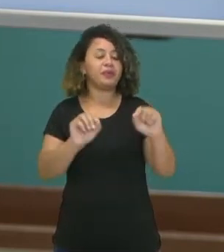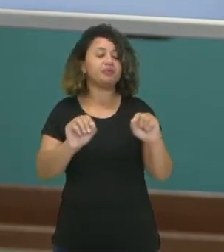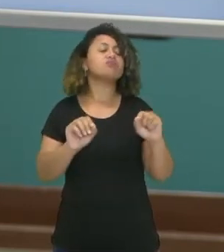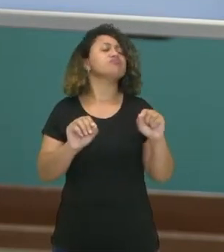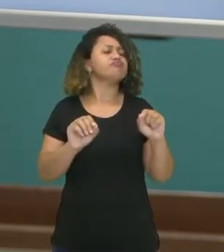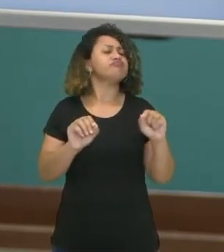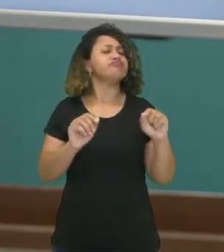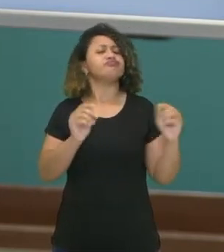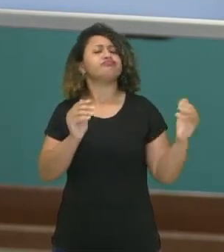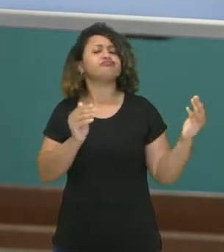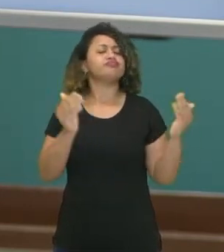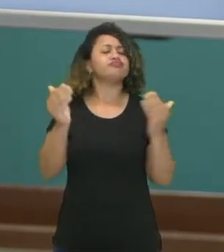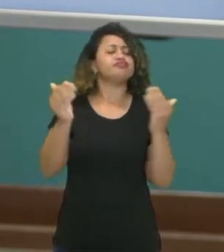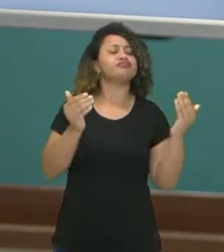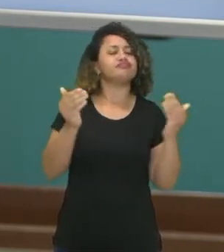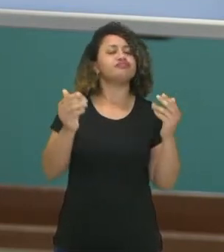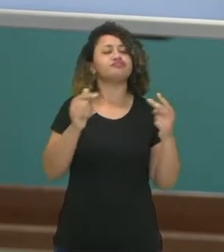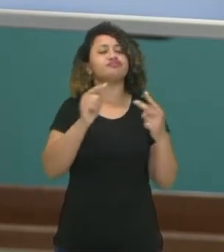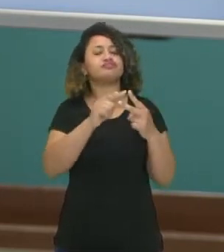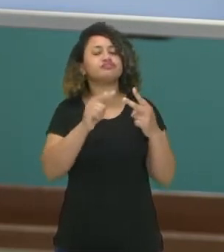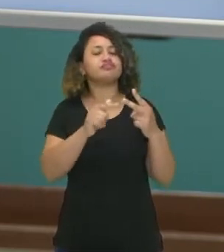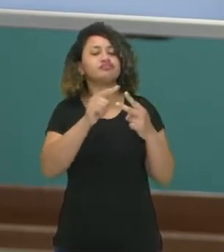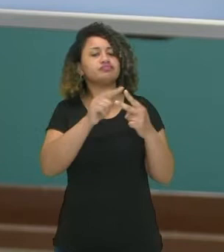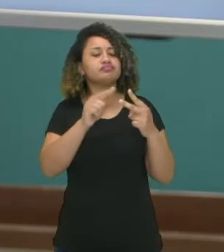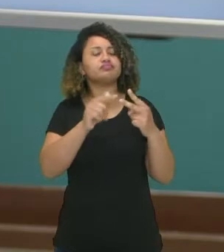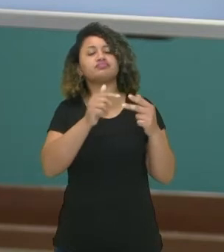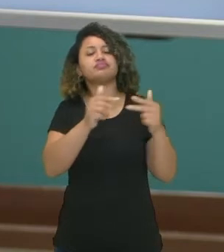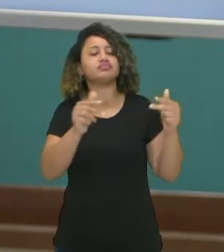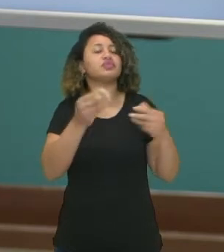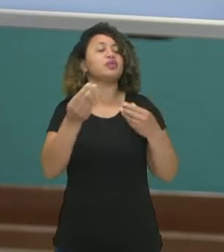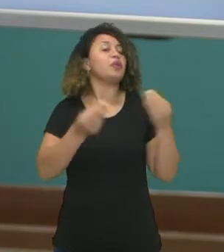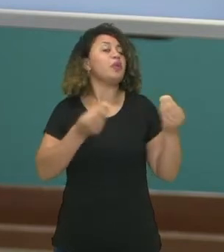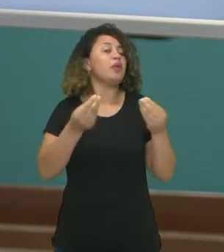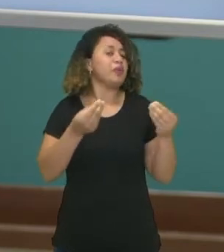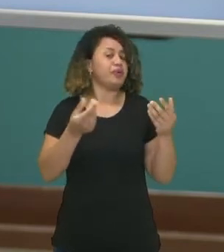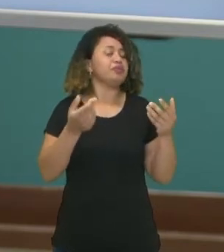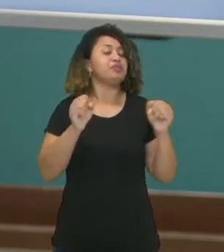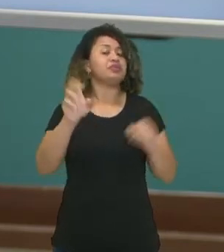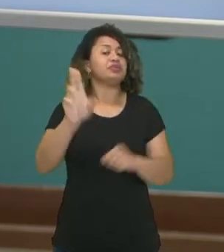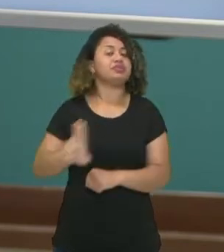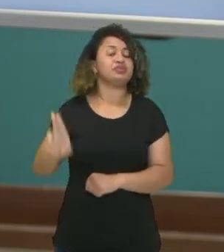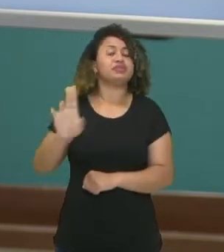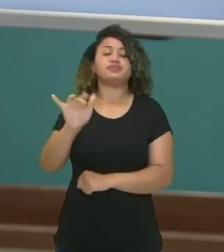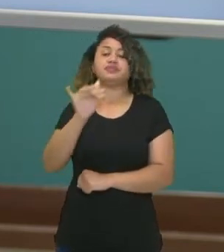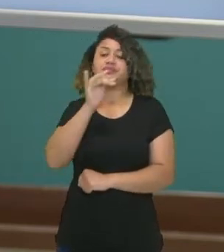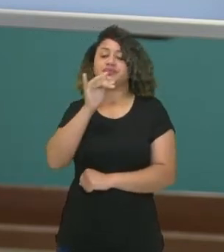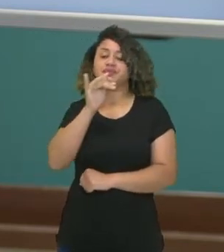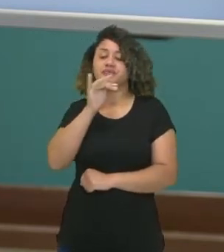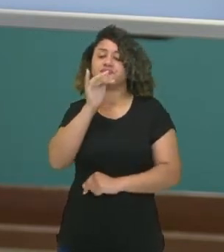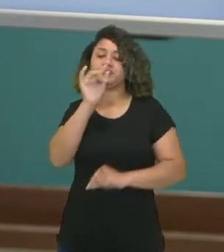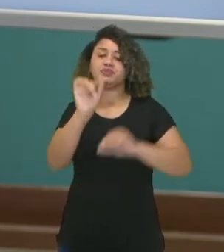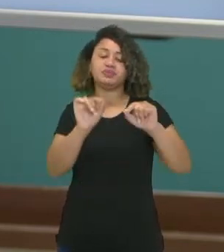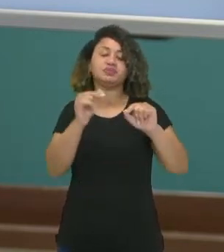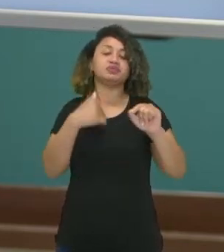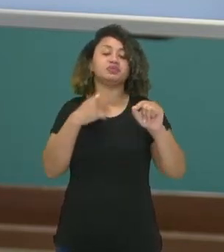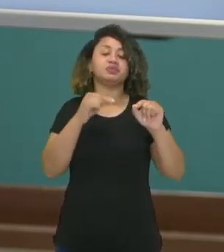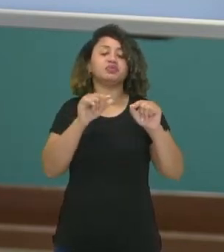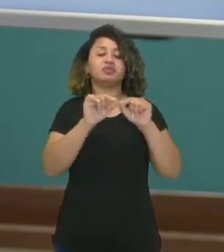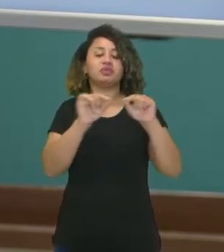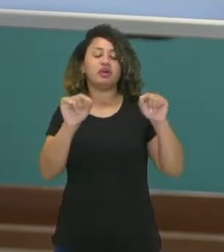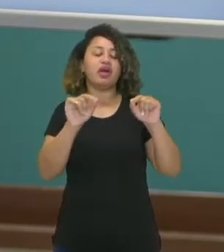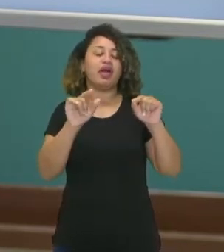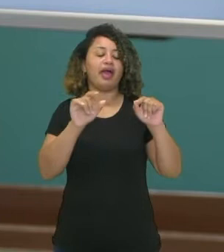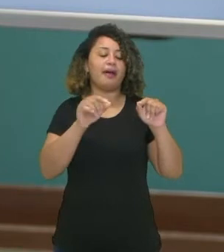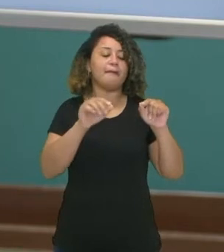para comparar duas grandezas. Elas podem ser utilizadas, por exemplo, para medidas de